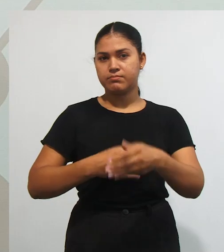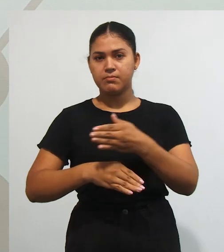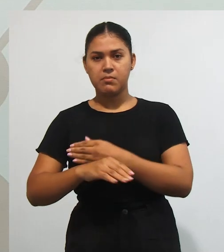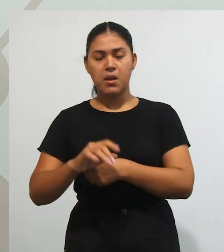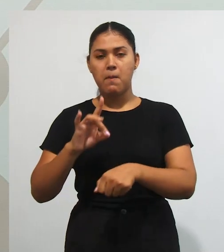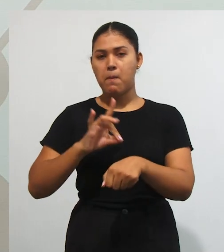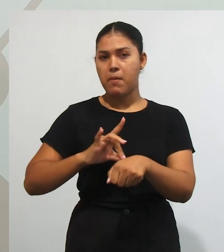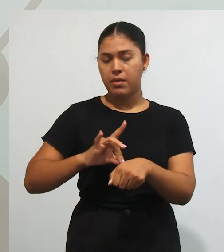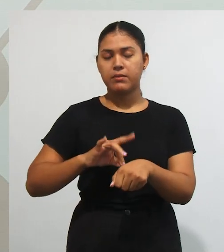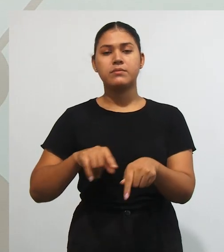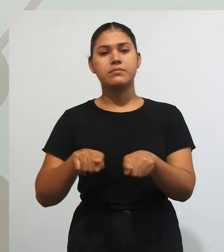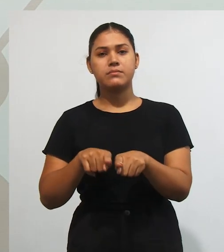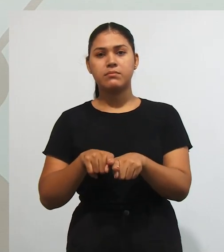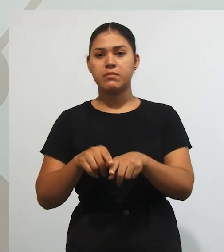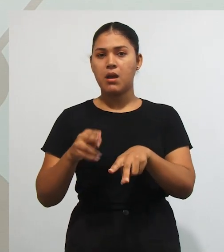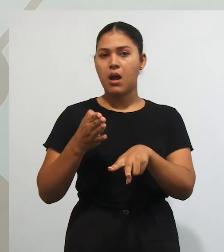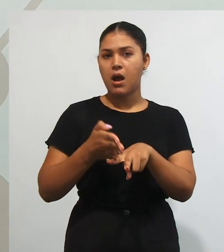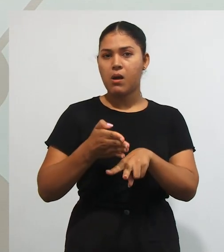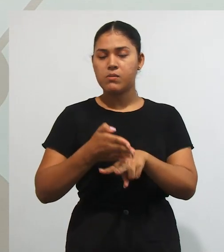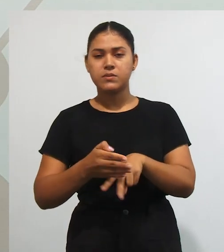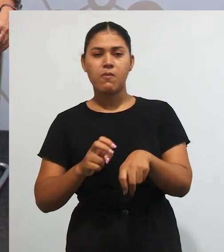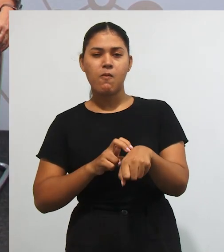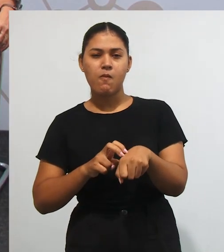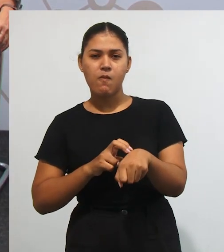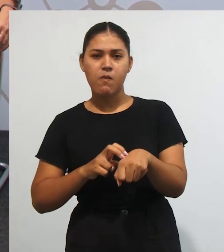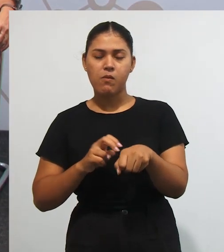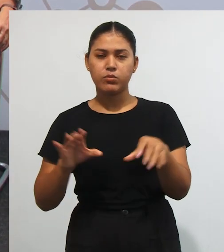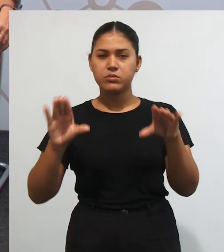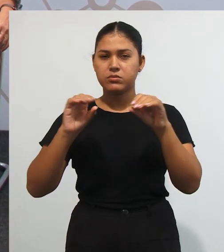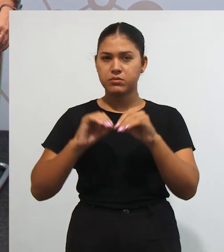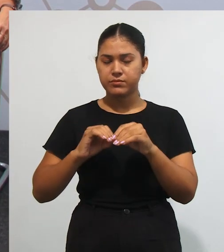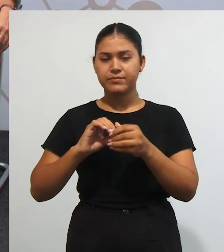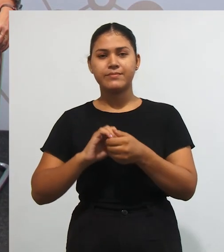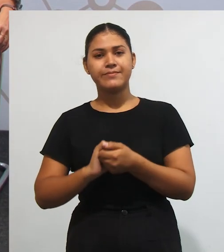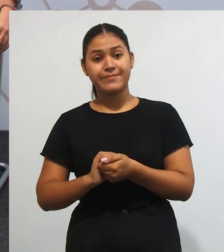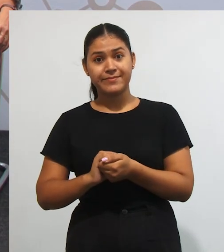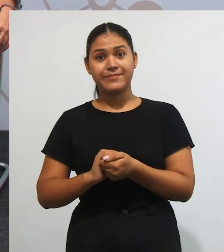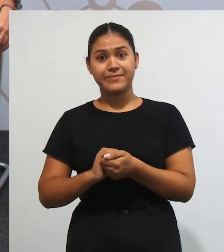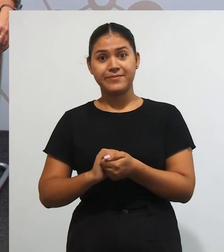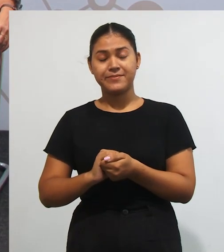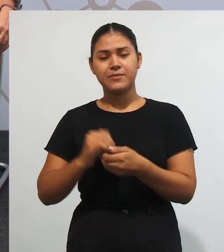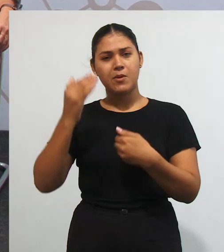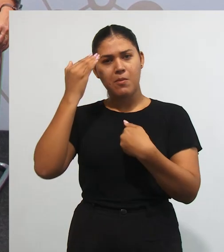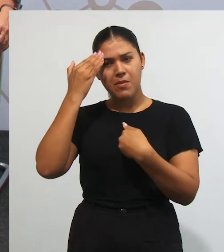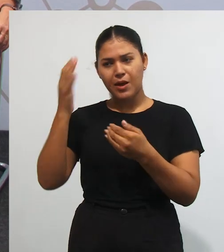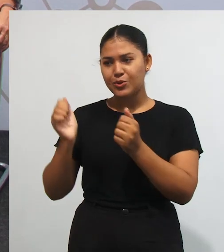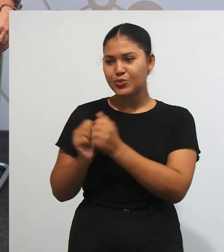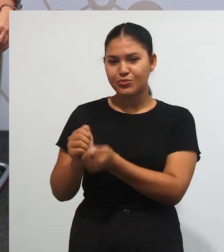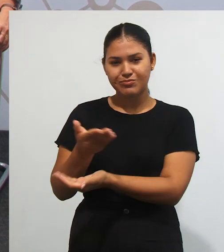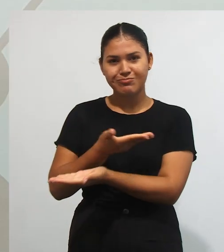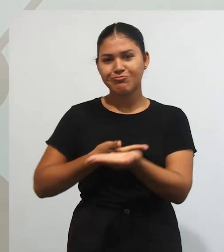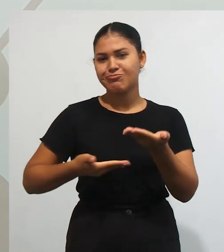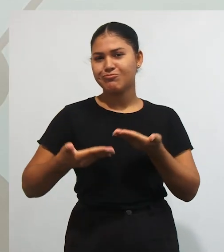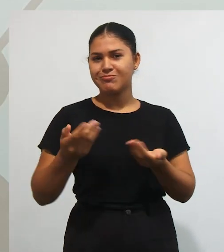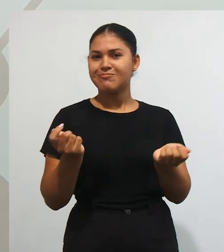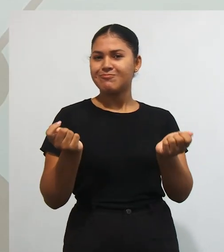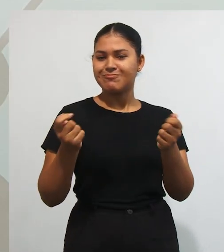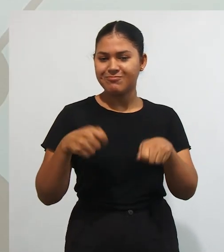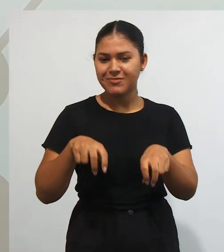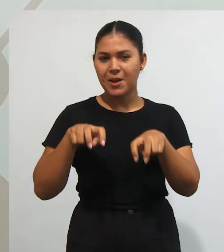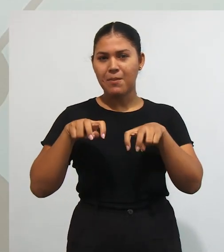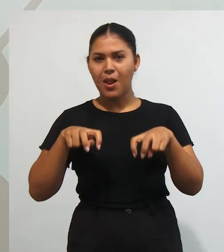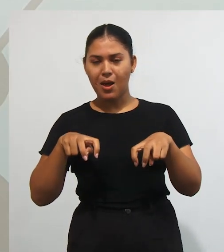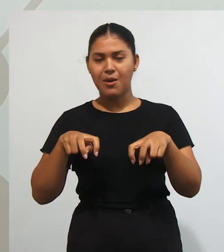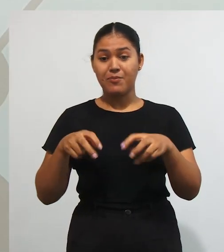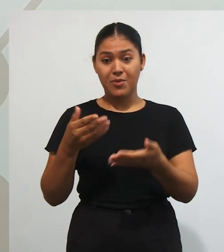uma calça verde claro. Mais uma vez, muito obrigado por estar aqui, espero colaborar, pelo menos de forma